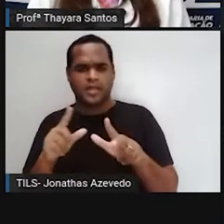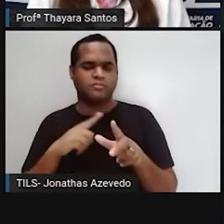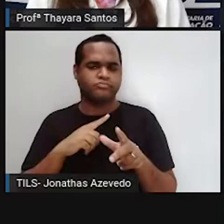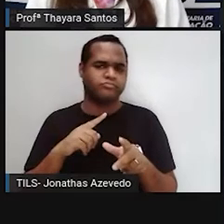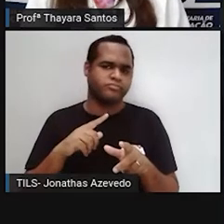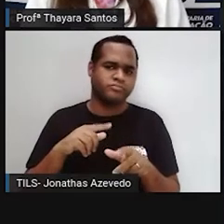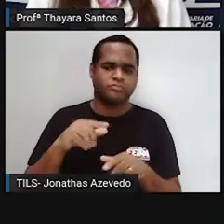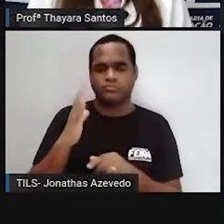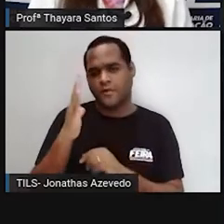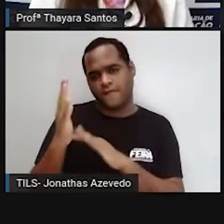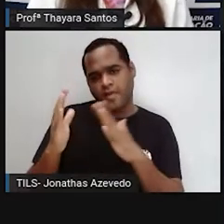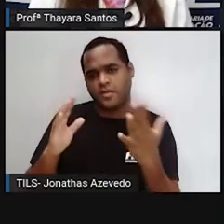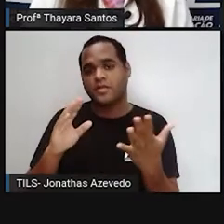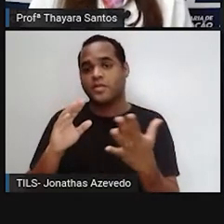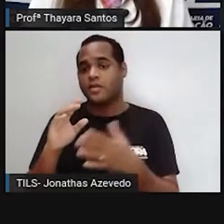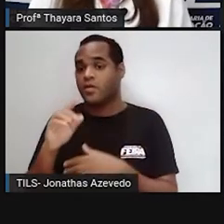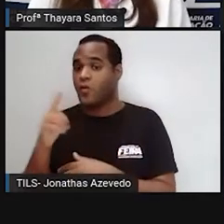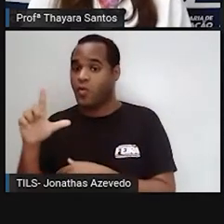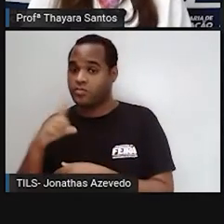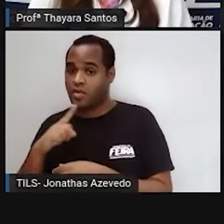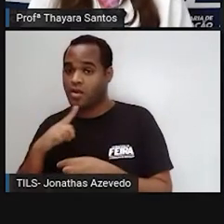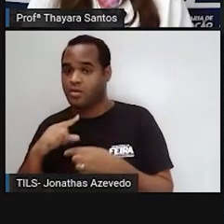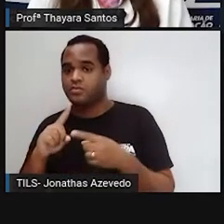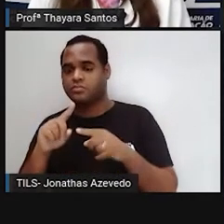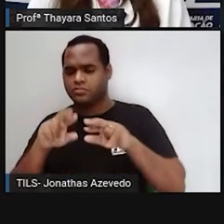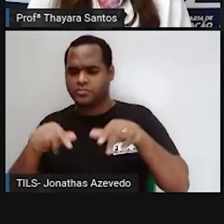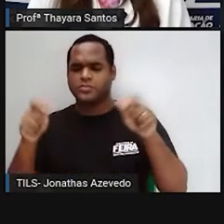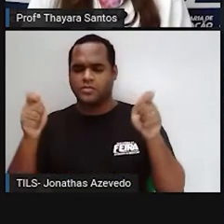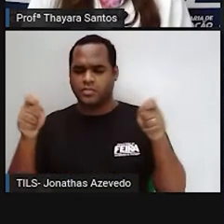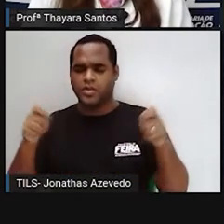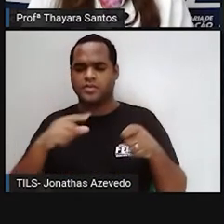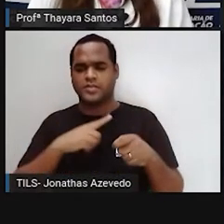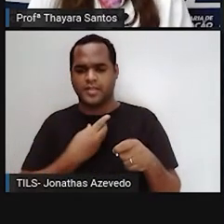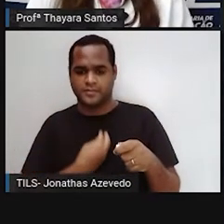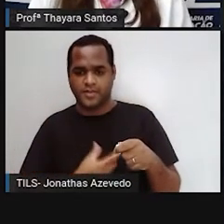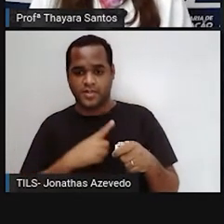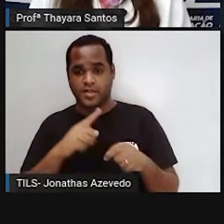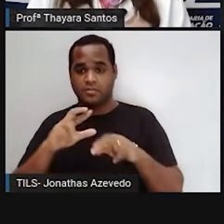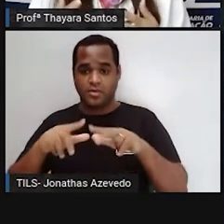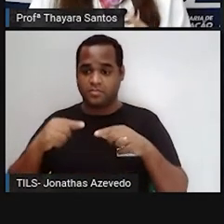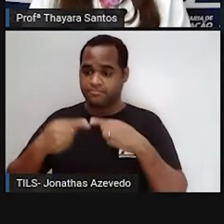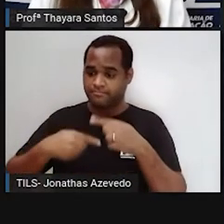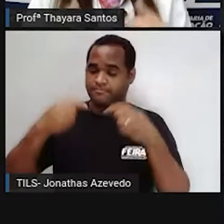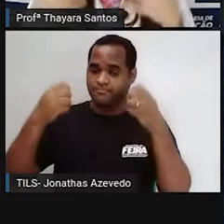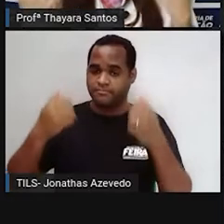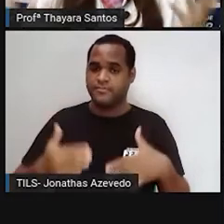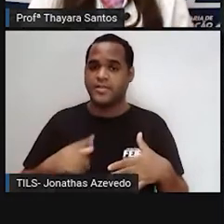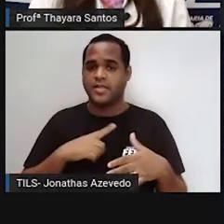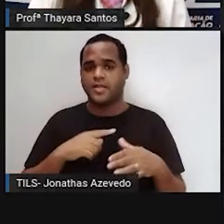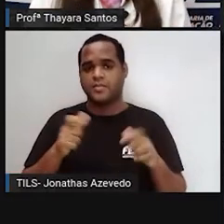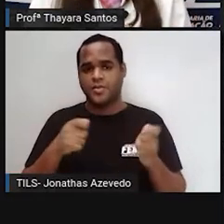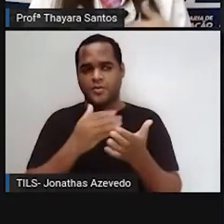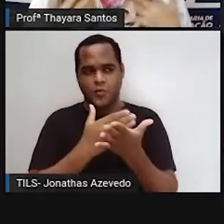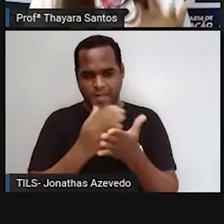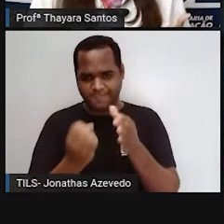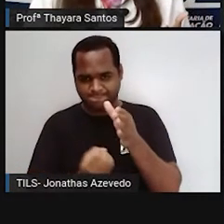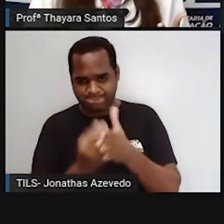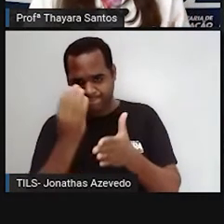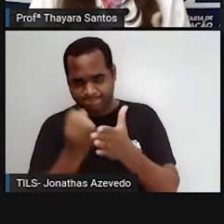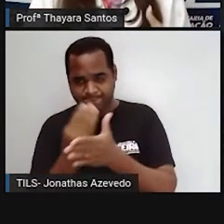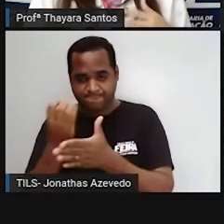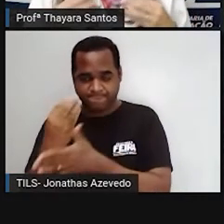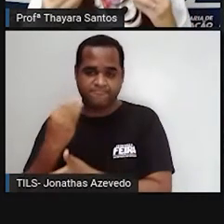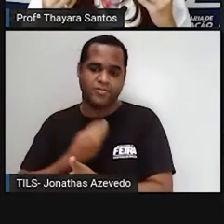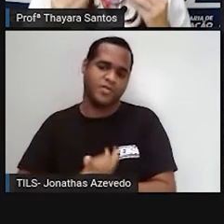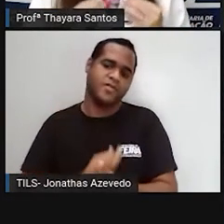plantas, que são chamadas de briófitas e as pteridófitas, também produzem esses esporos, e esses esporos dão origem a novos seres